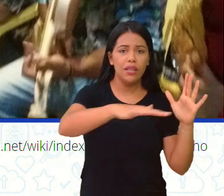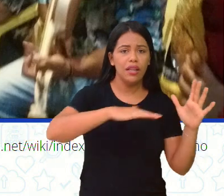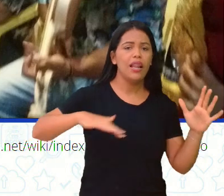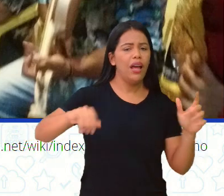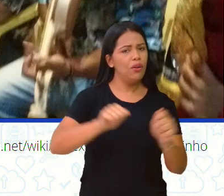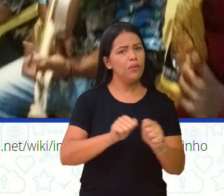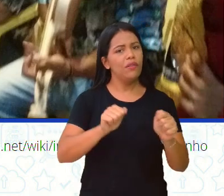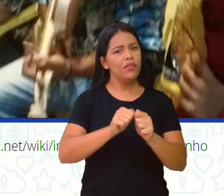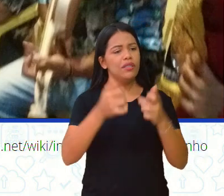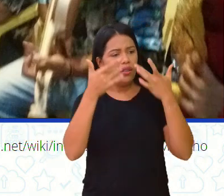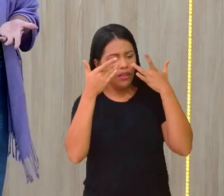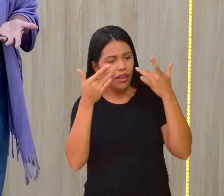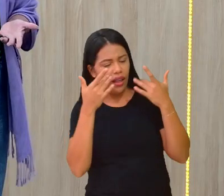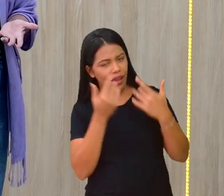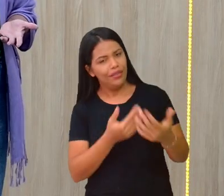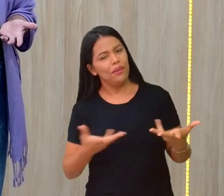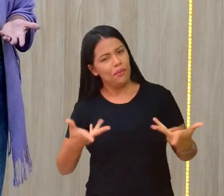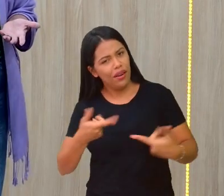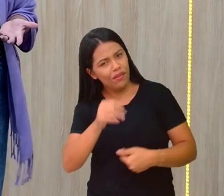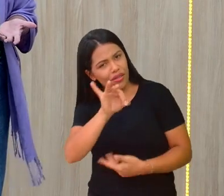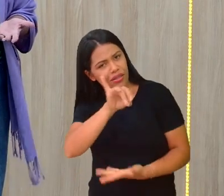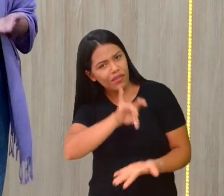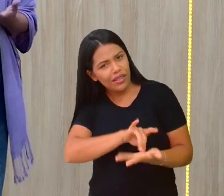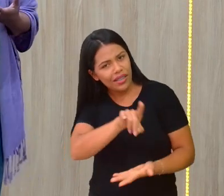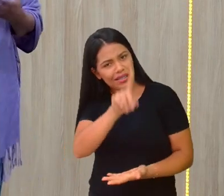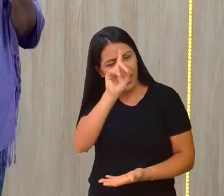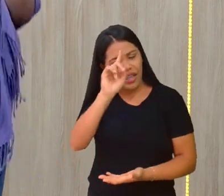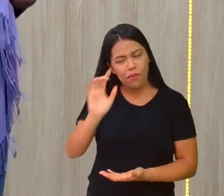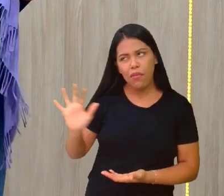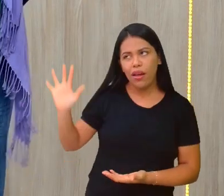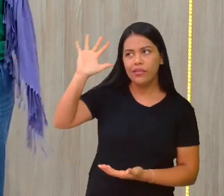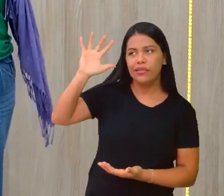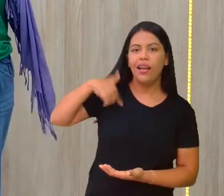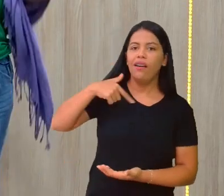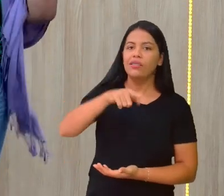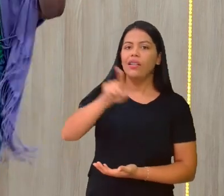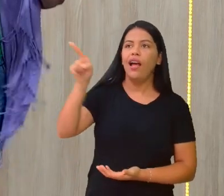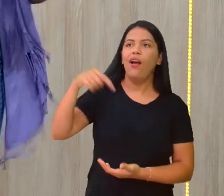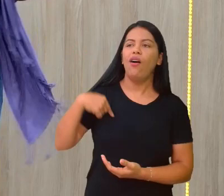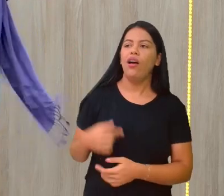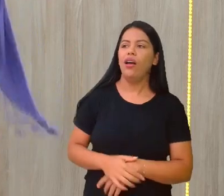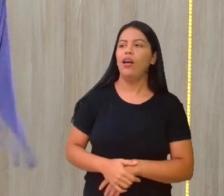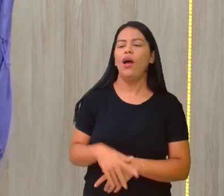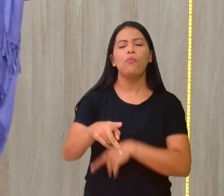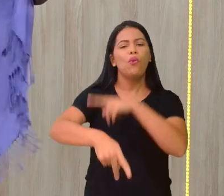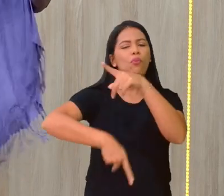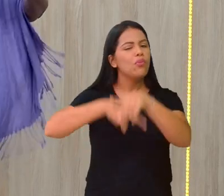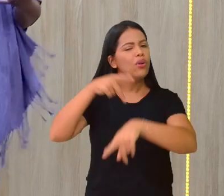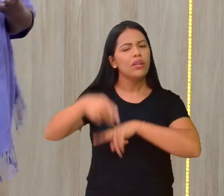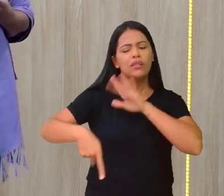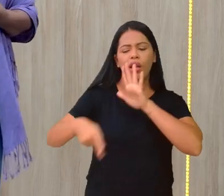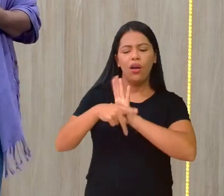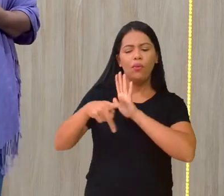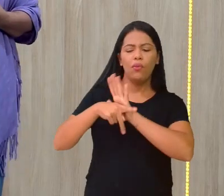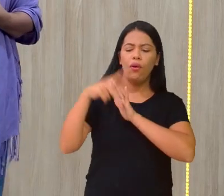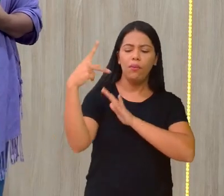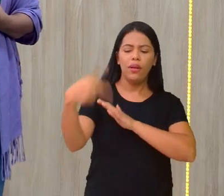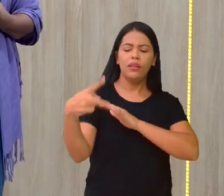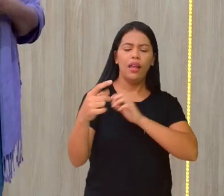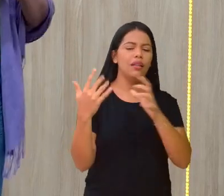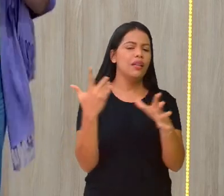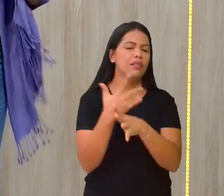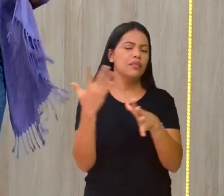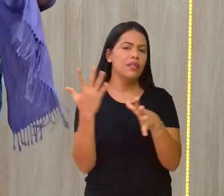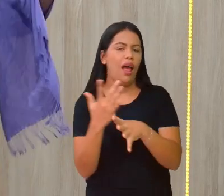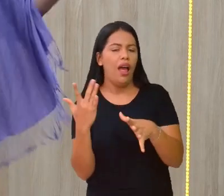aconteça. Maravilhoso, né? Imagina, você tá lá e você mesmo, o povo da